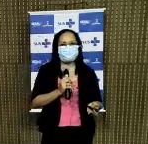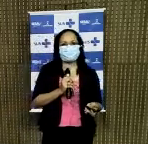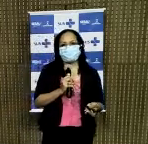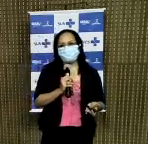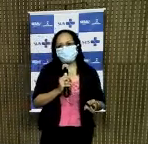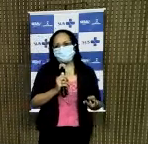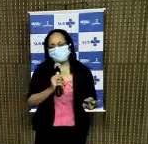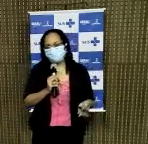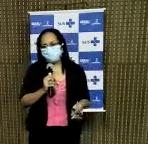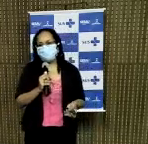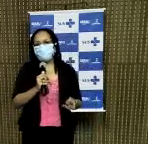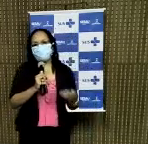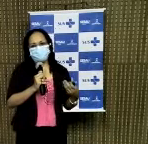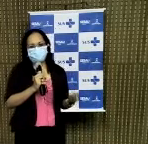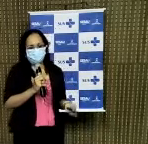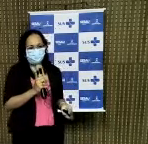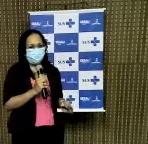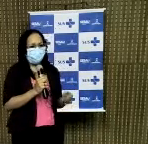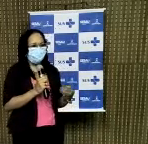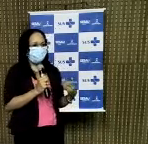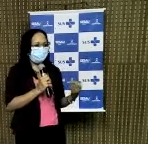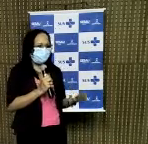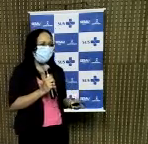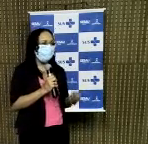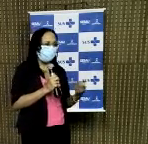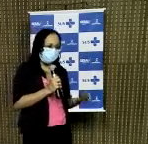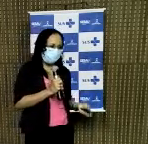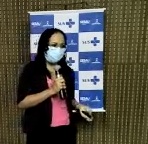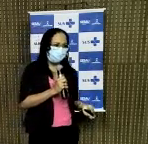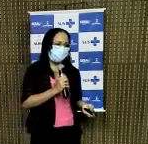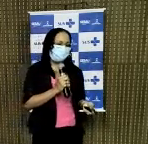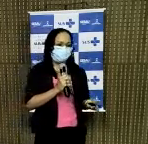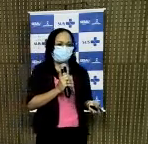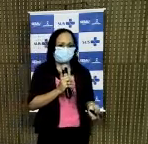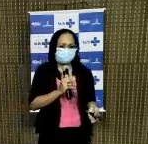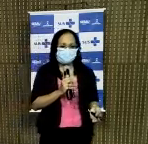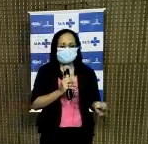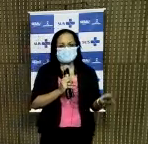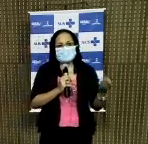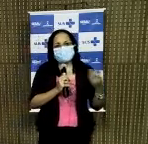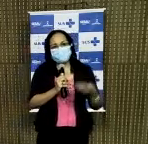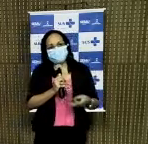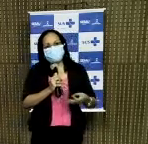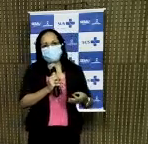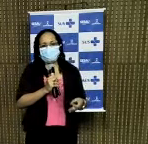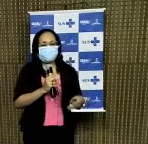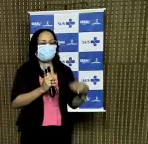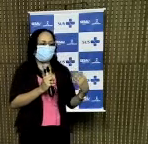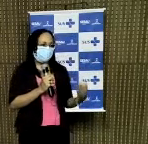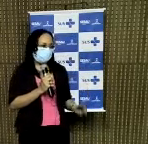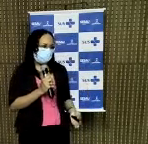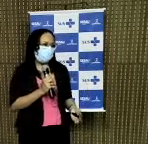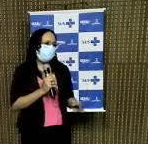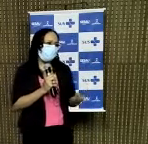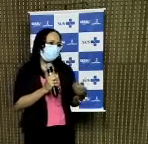né? Durante o ano de 2021, com a apresentação de diversos atestados, a falta do profissional dentro da unidade, e quando ele se encontra